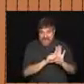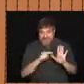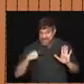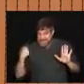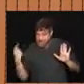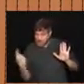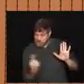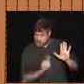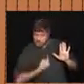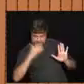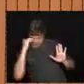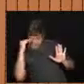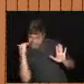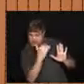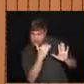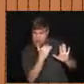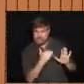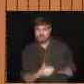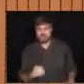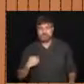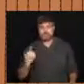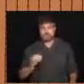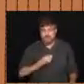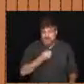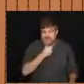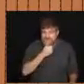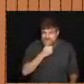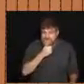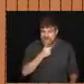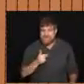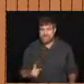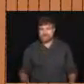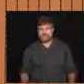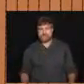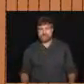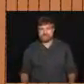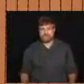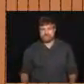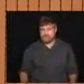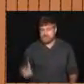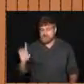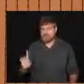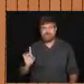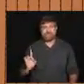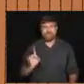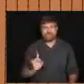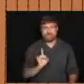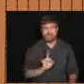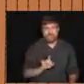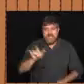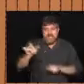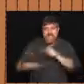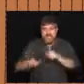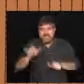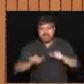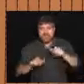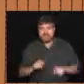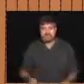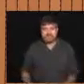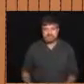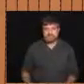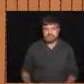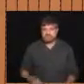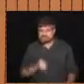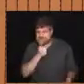estamos debaixo da lei. E a gente ainda está convivendo. Eu estava vindo para cá, as pessoas elas estão assim,